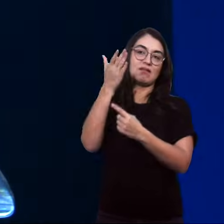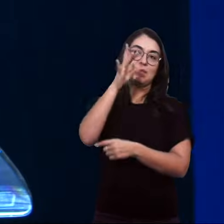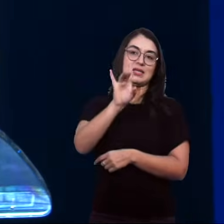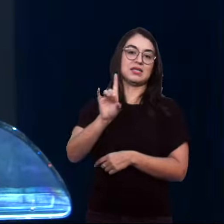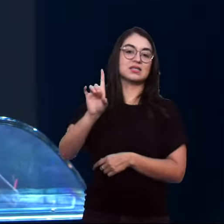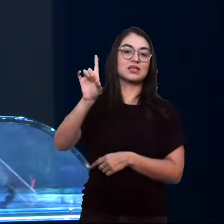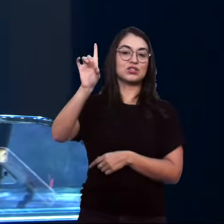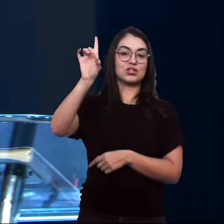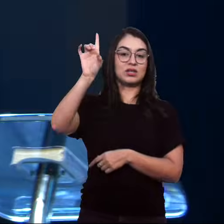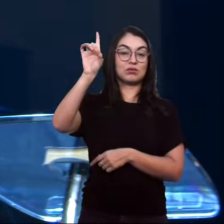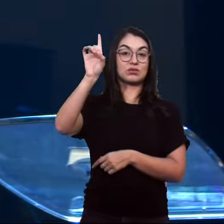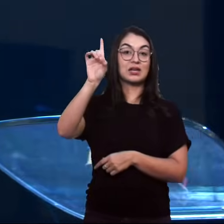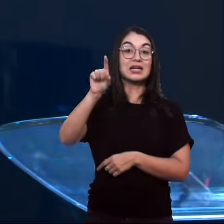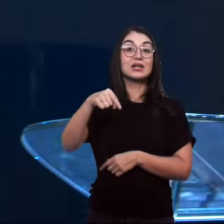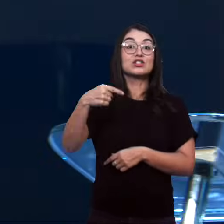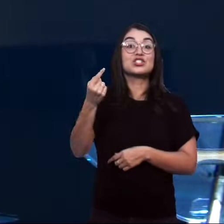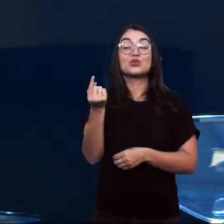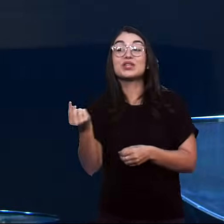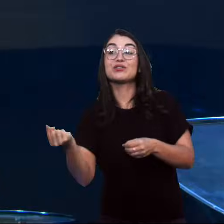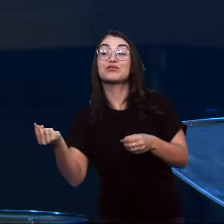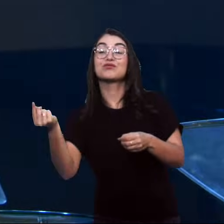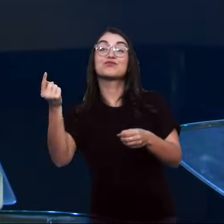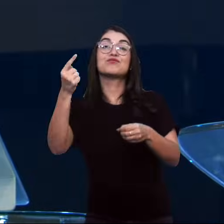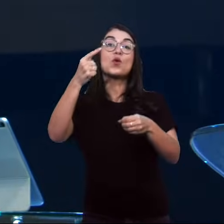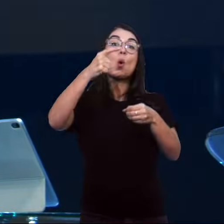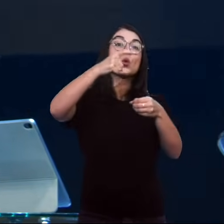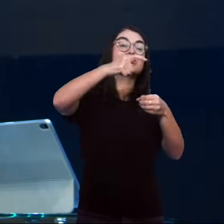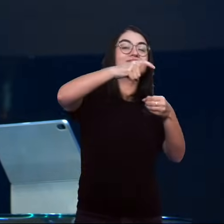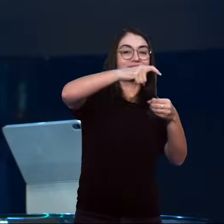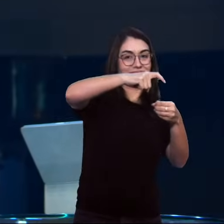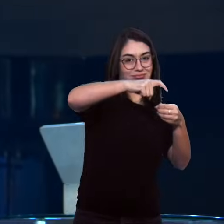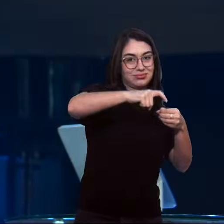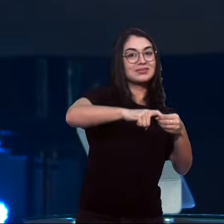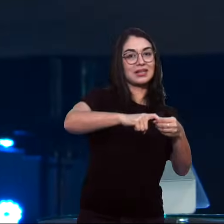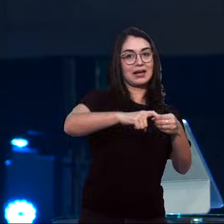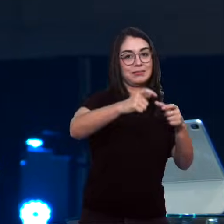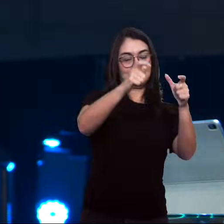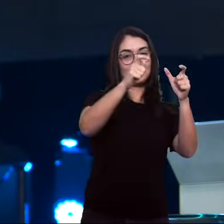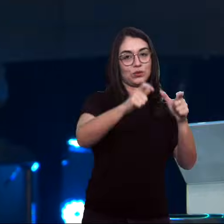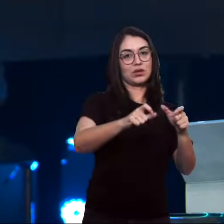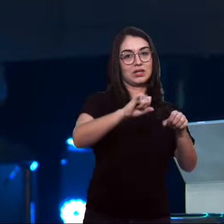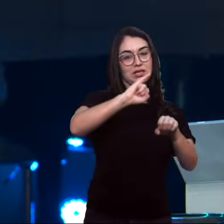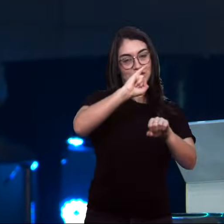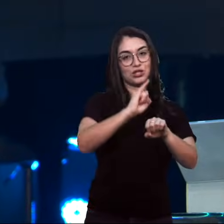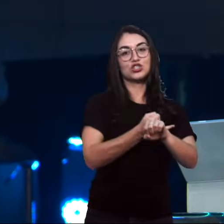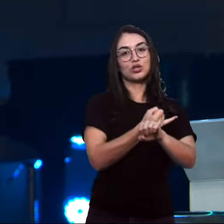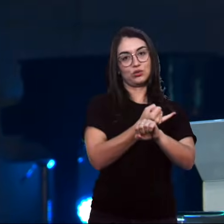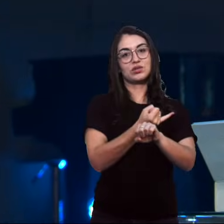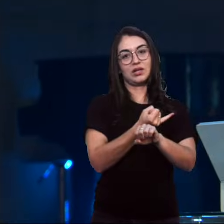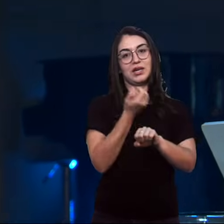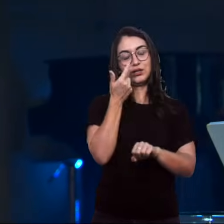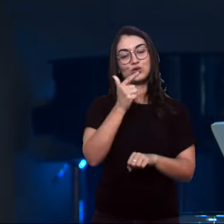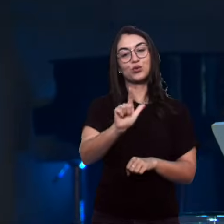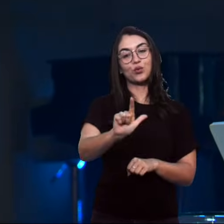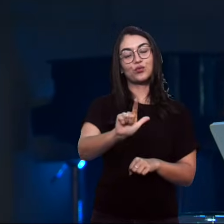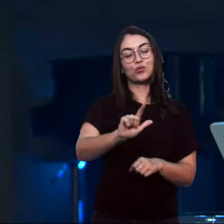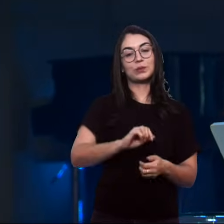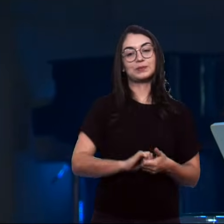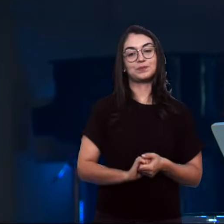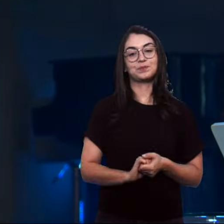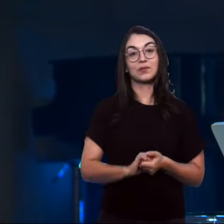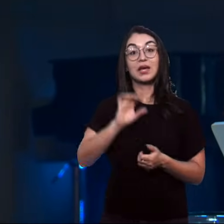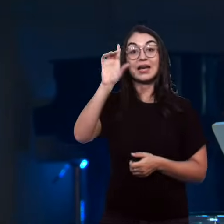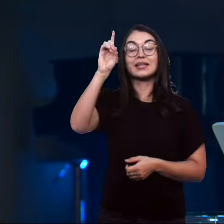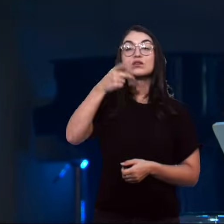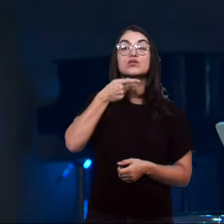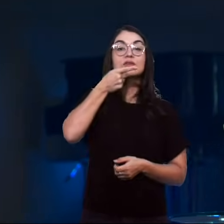poder reconstruir o templo, era como se Deus estivesse dizendo para eles: olha, vocês são bem-vindos novamente na minha presença, porque eu